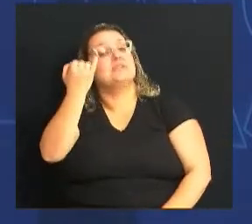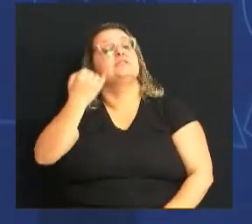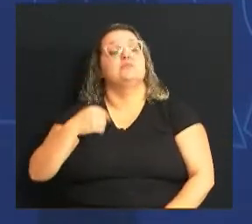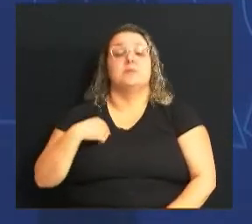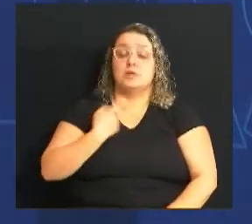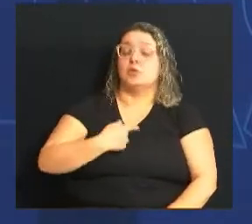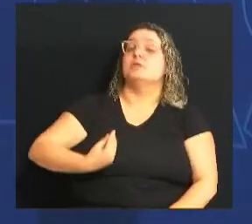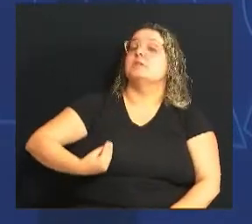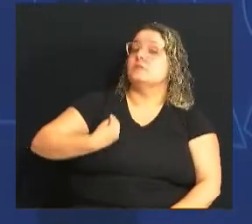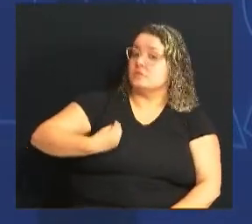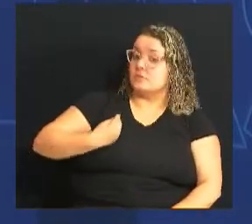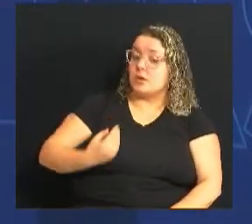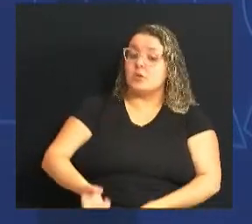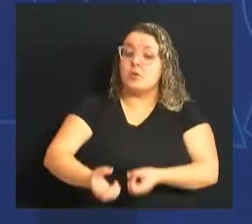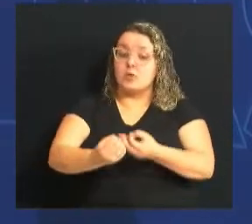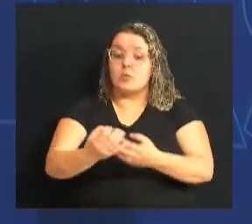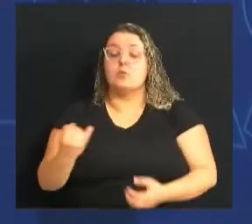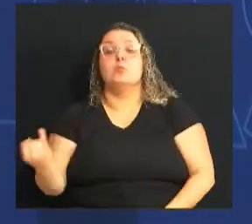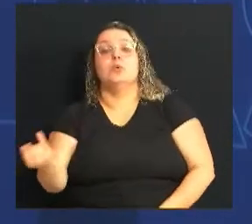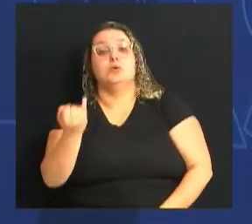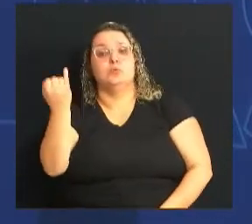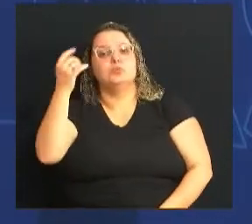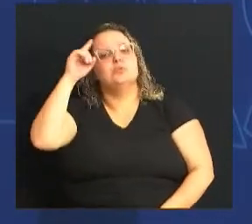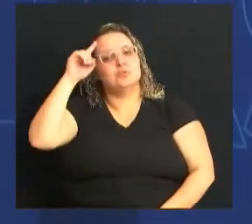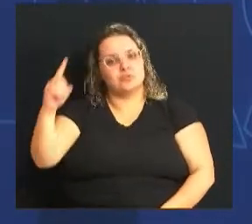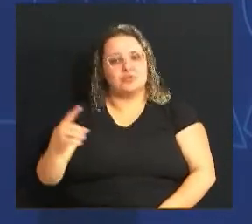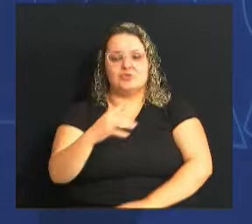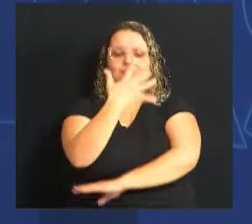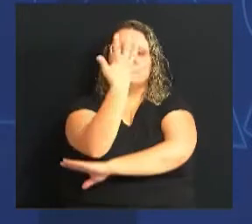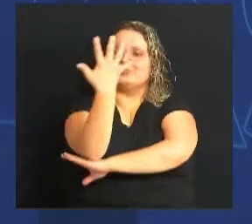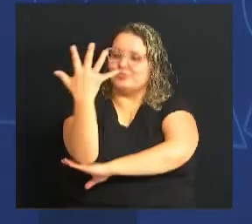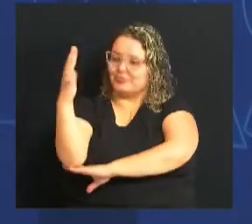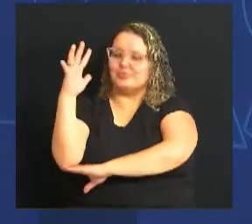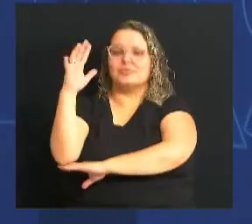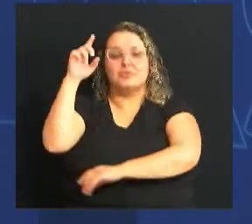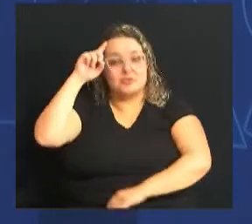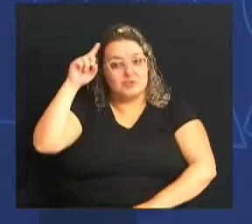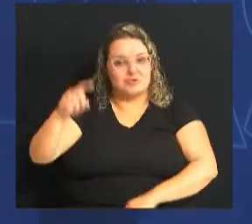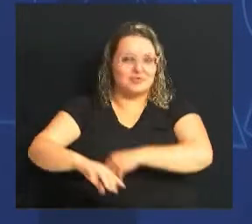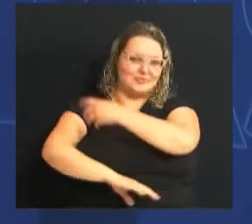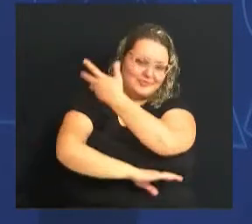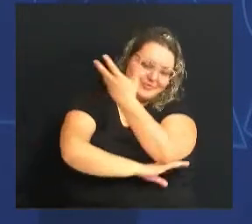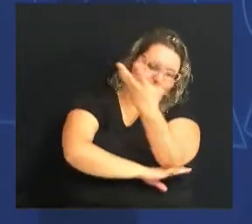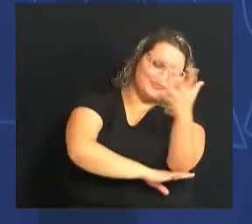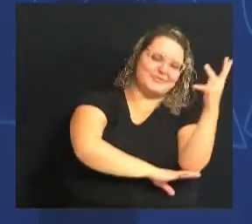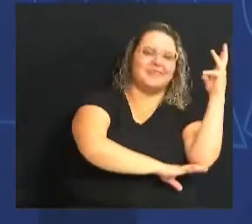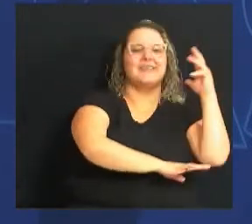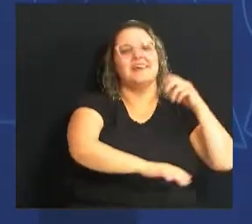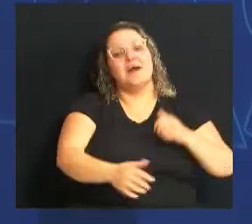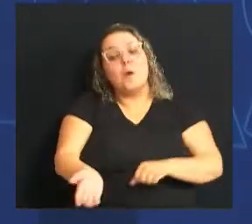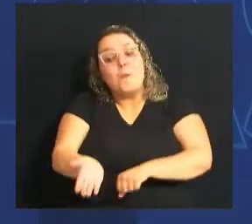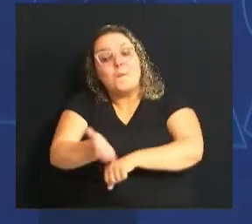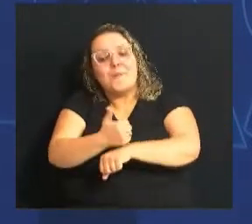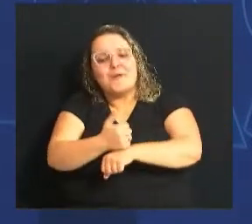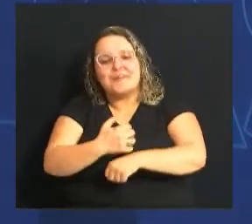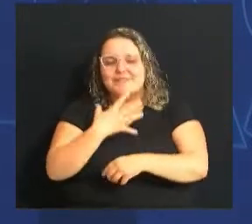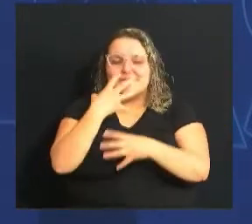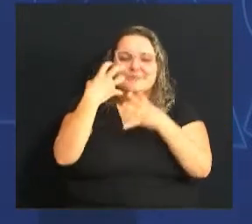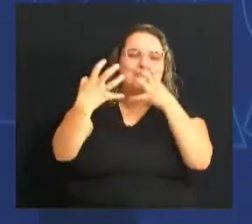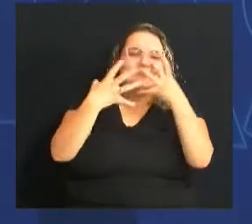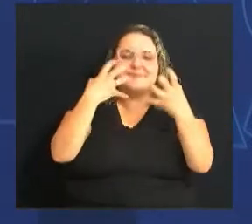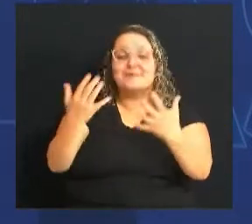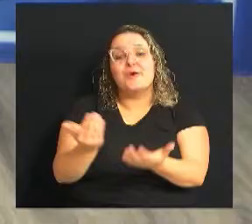informações importantes aqui do Dia da Árvore, o Dia da Floresta, que antecede a primavera que começa